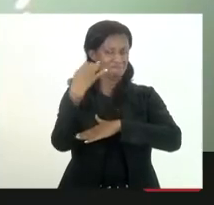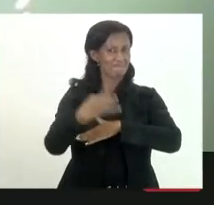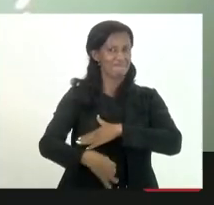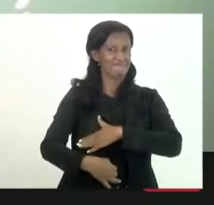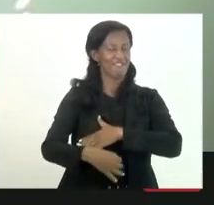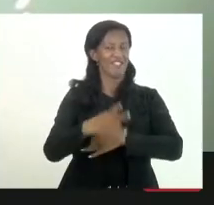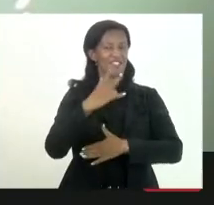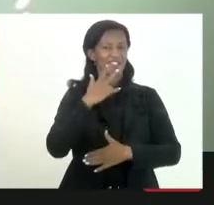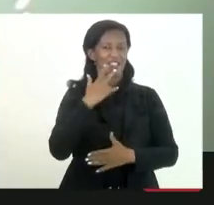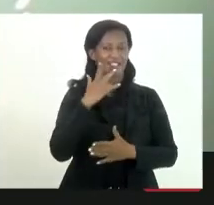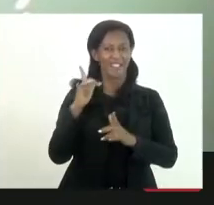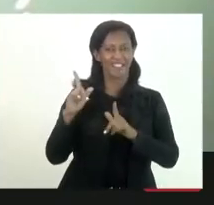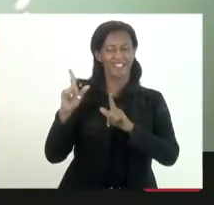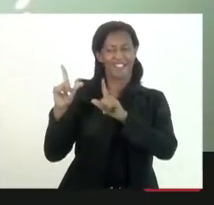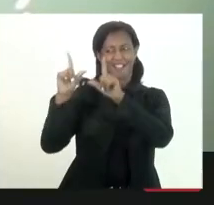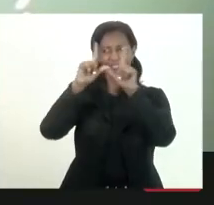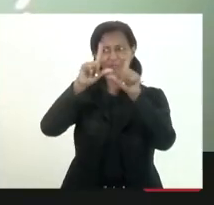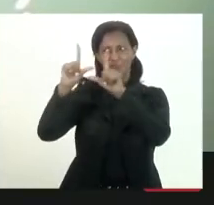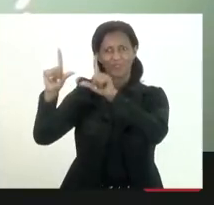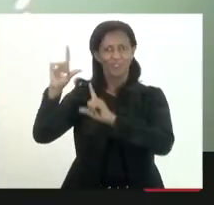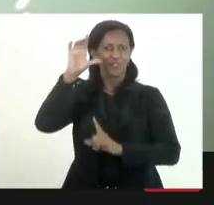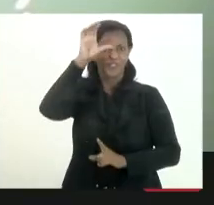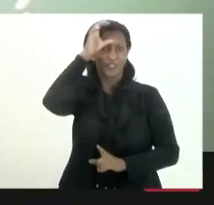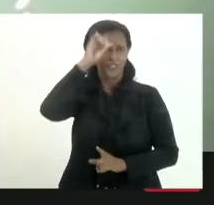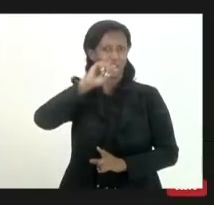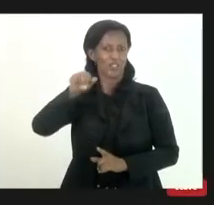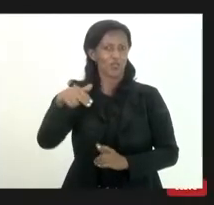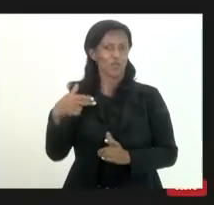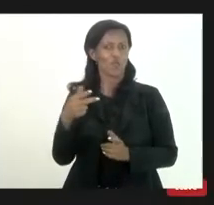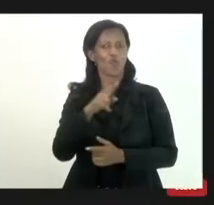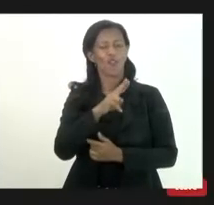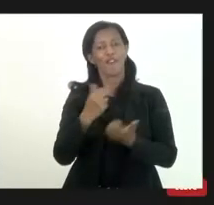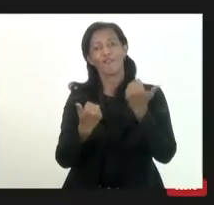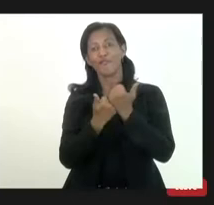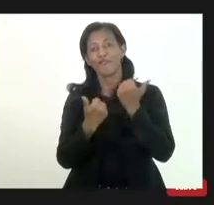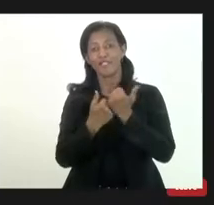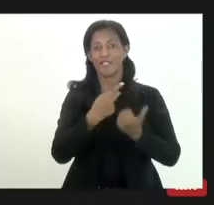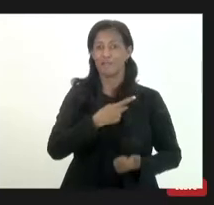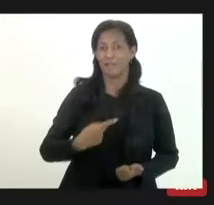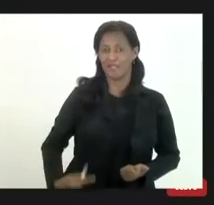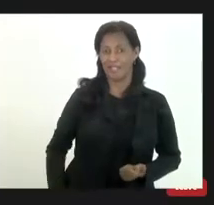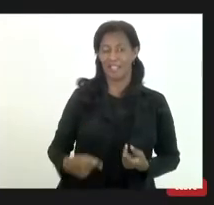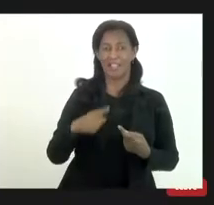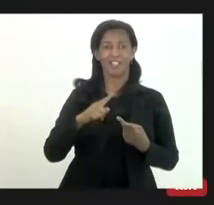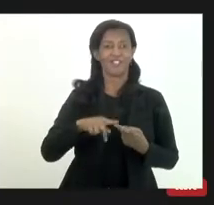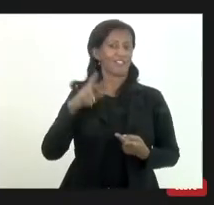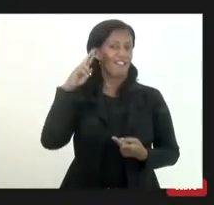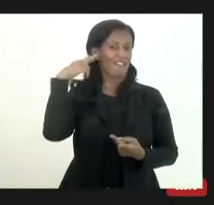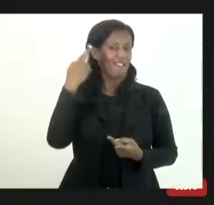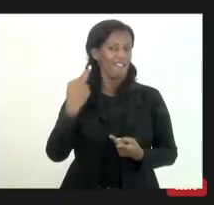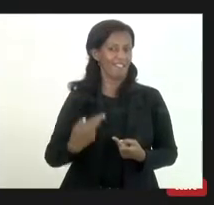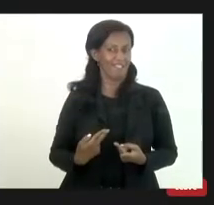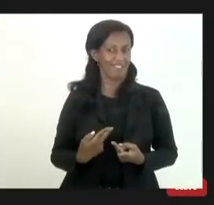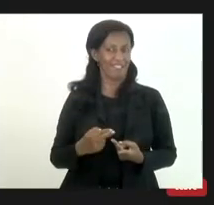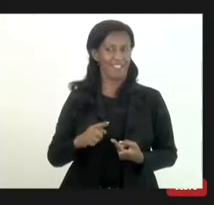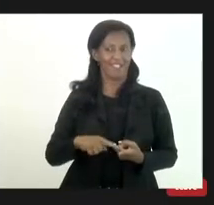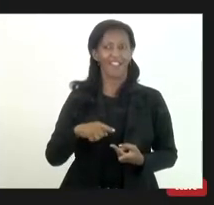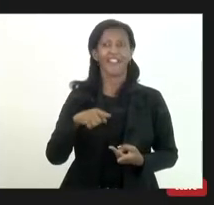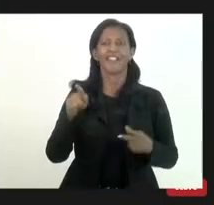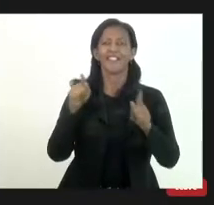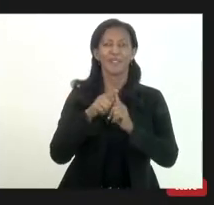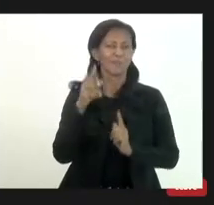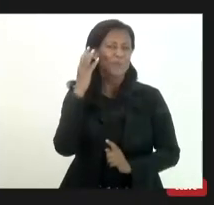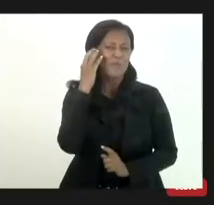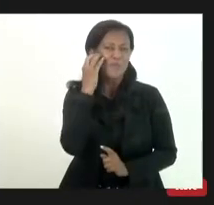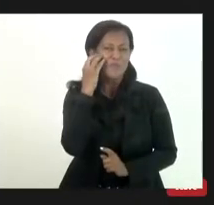as queridas deputadas Tia Ju, vice-presidente, deputada Renata Souza, fazer uma referência queridíssima também à